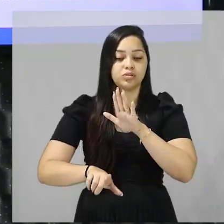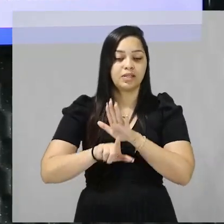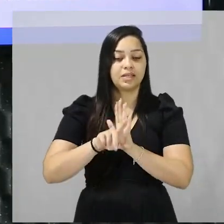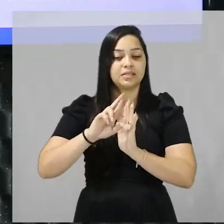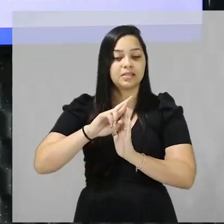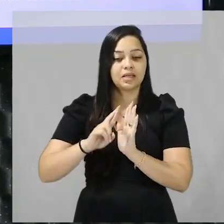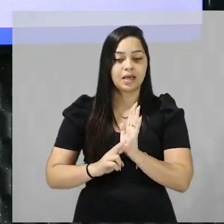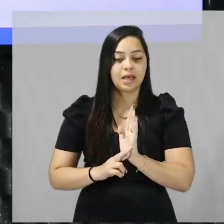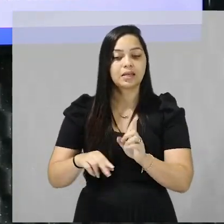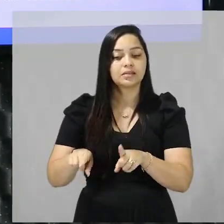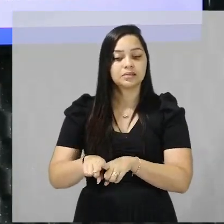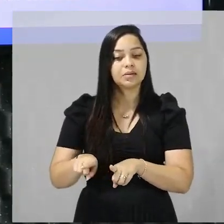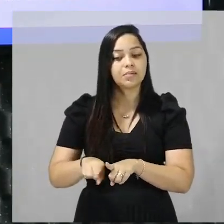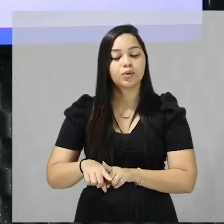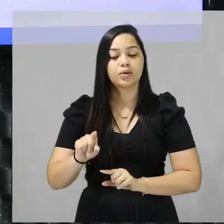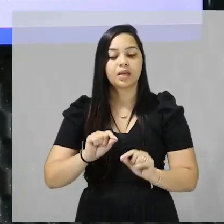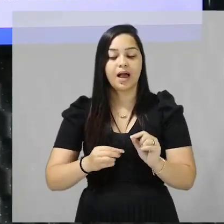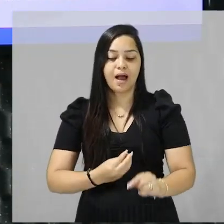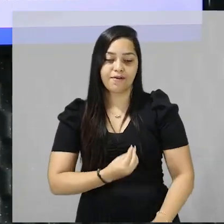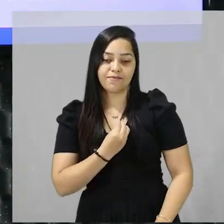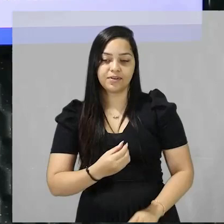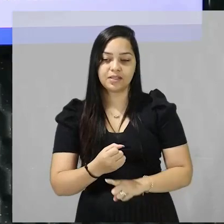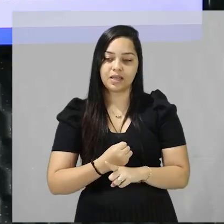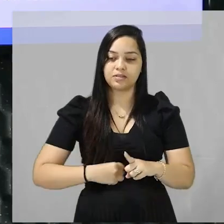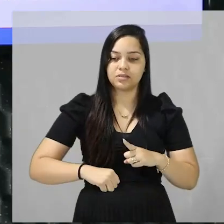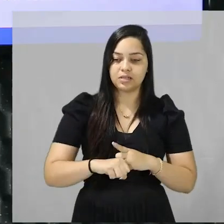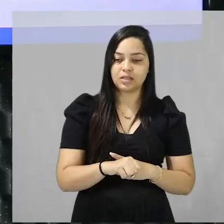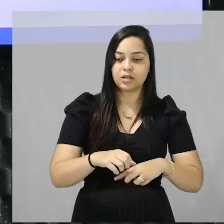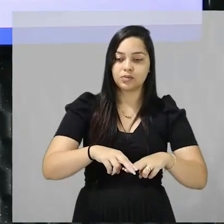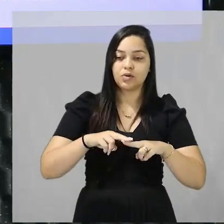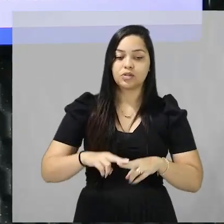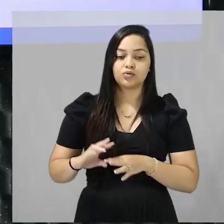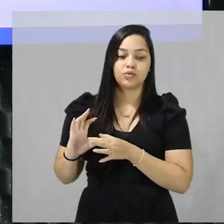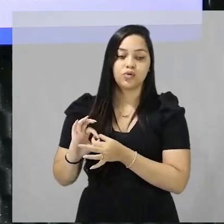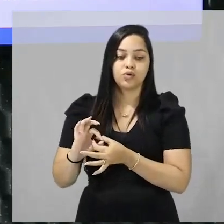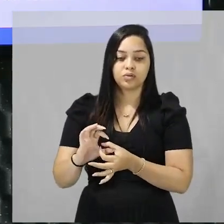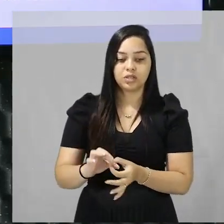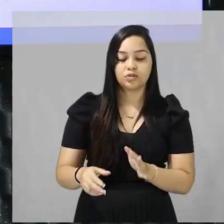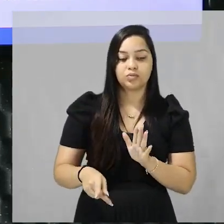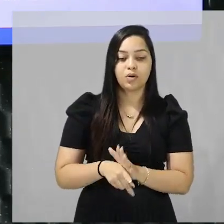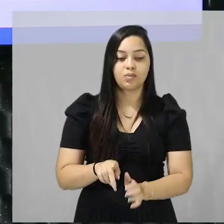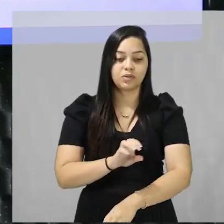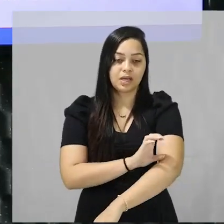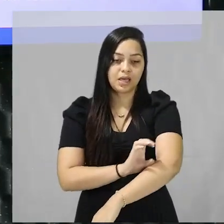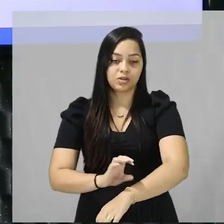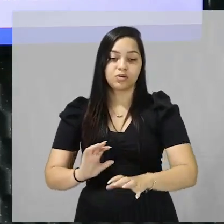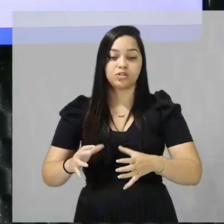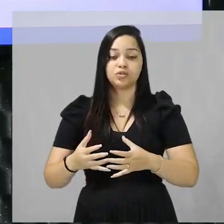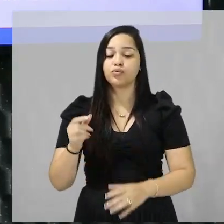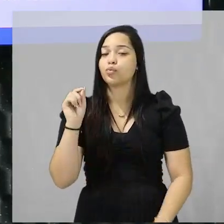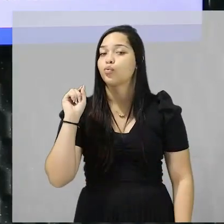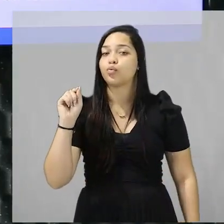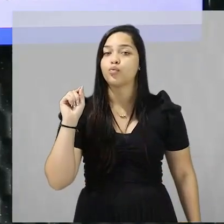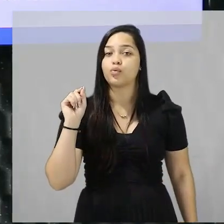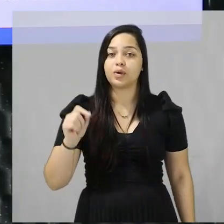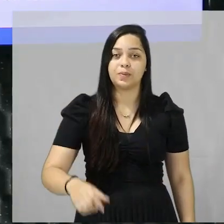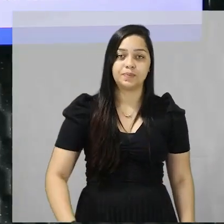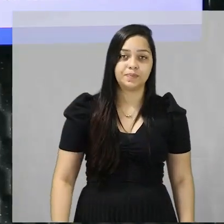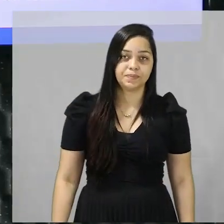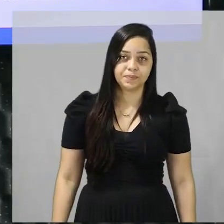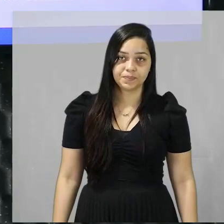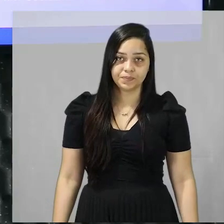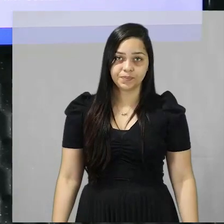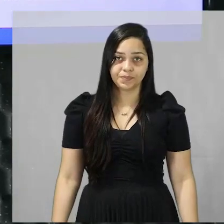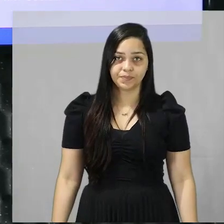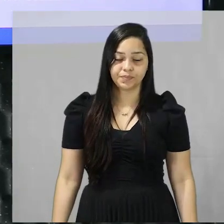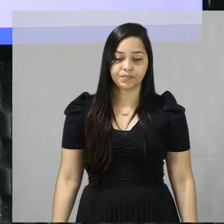possível apenas, claro, né, de determinados conjuntos de leis e regras morais que regulam a vida em sociedade. Nesse contexto, a